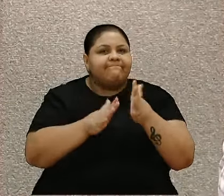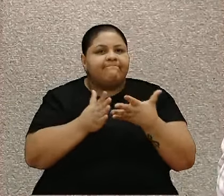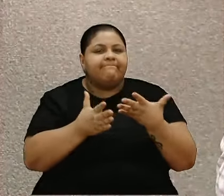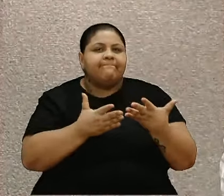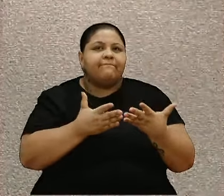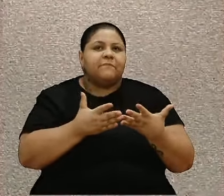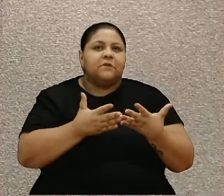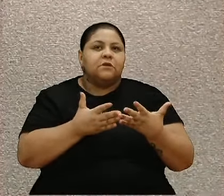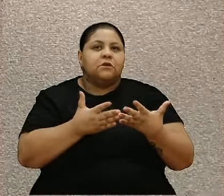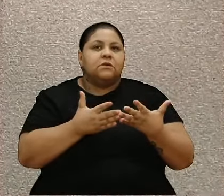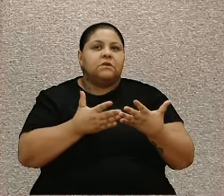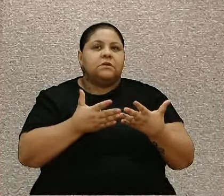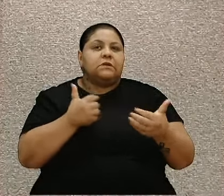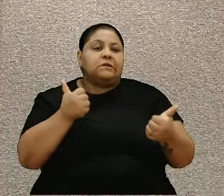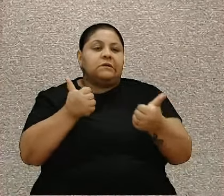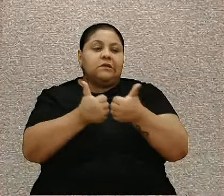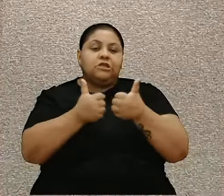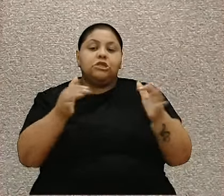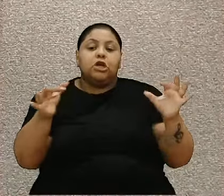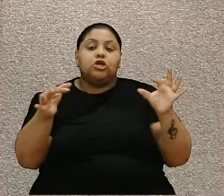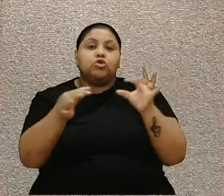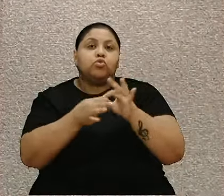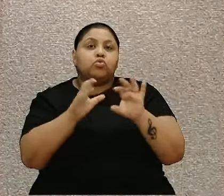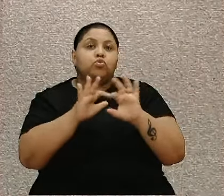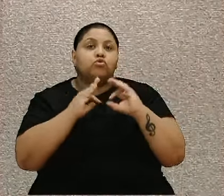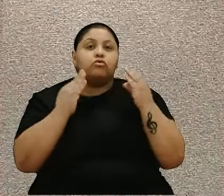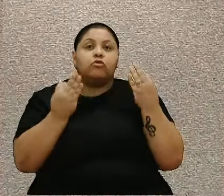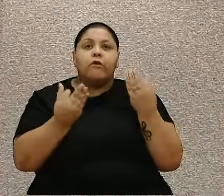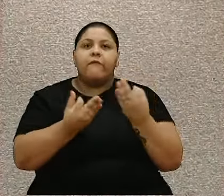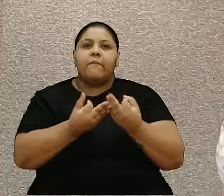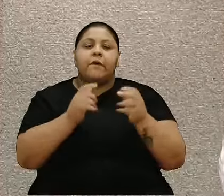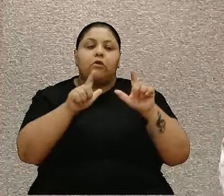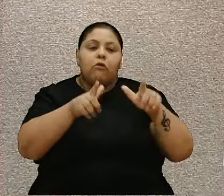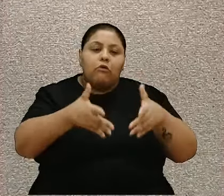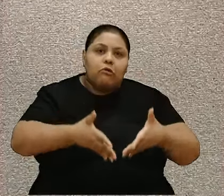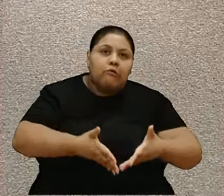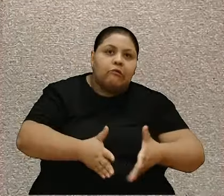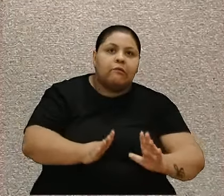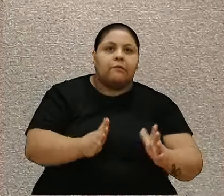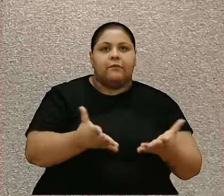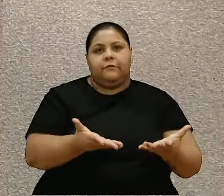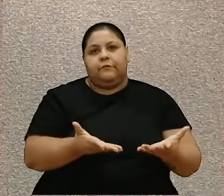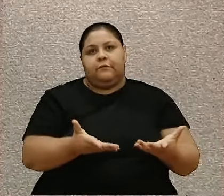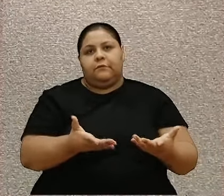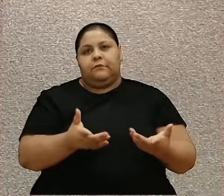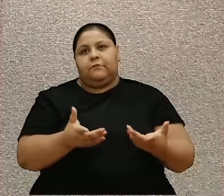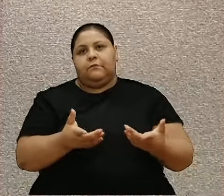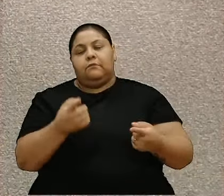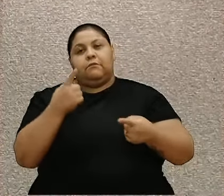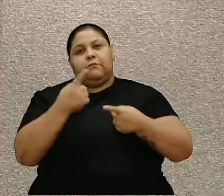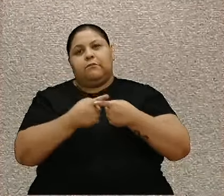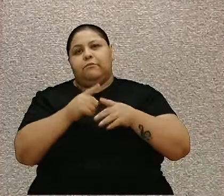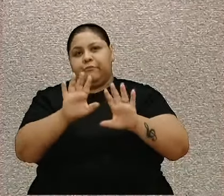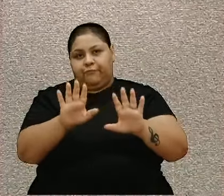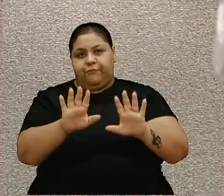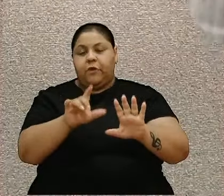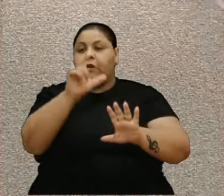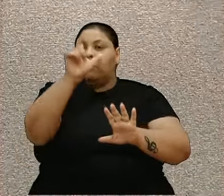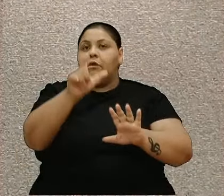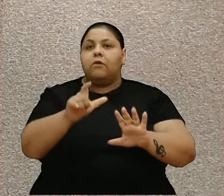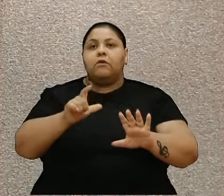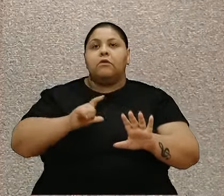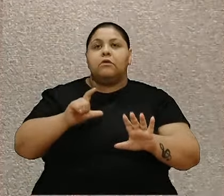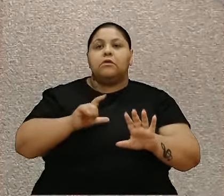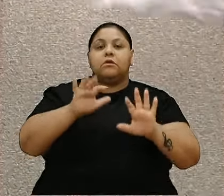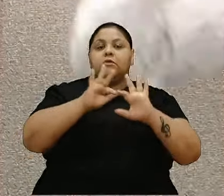colocar elas no local de onde elas nasceram e o qual elas pertencem. Porque, digamos assim, a pessoa tem um